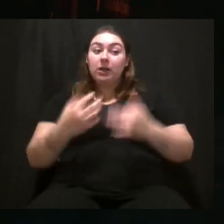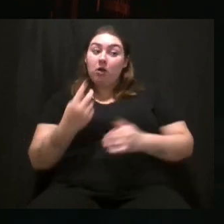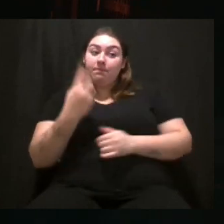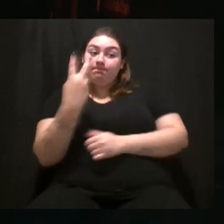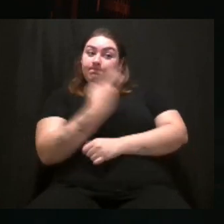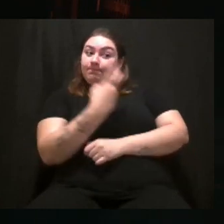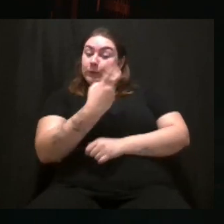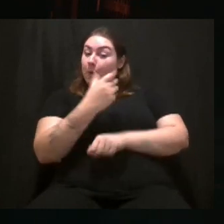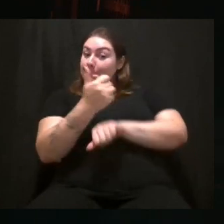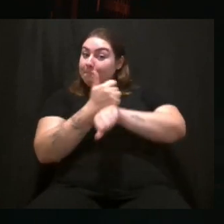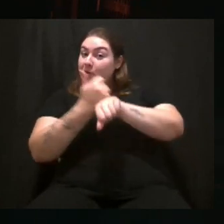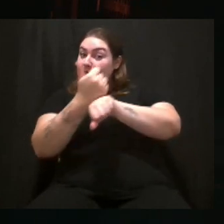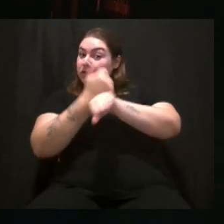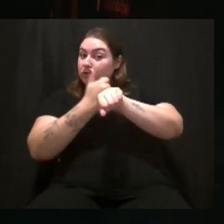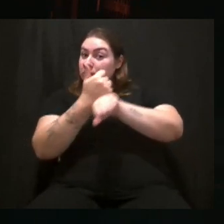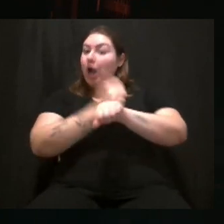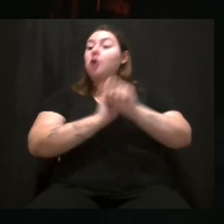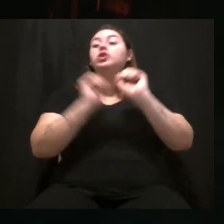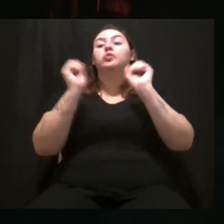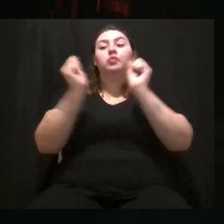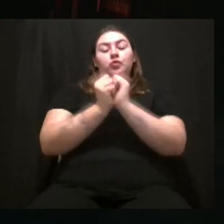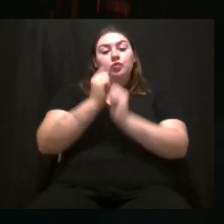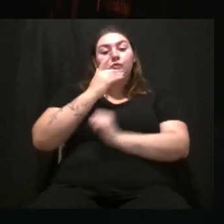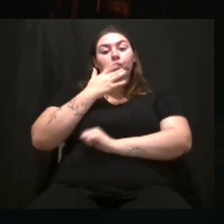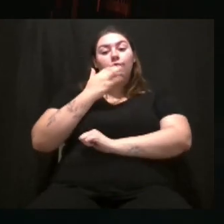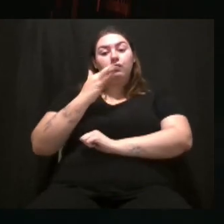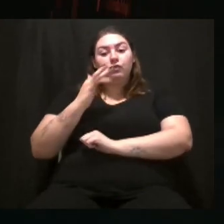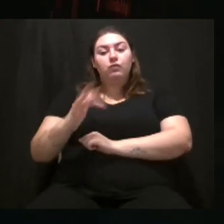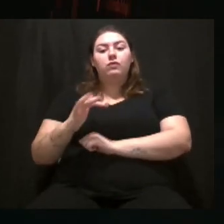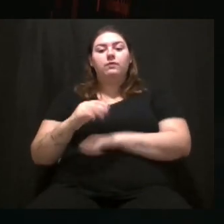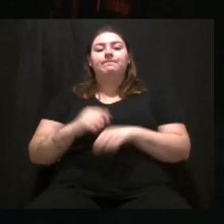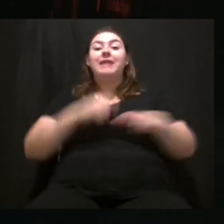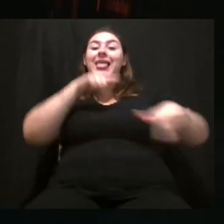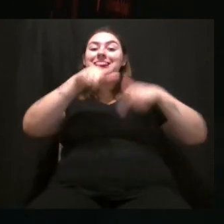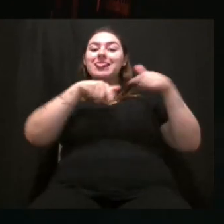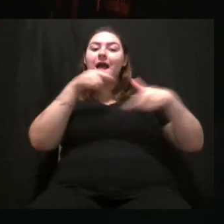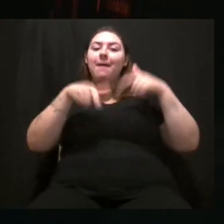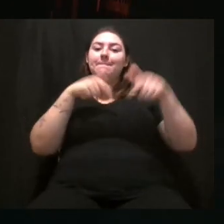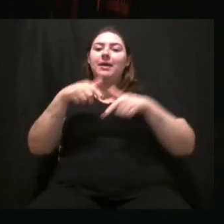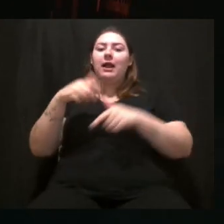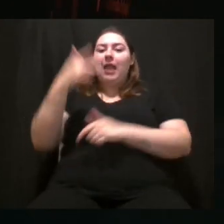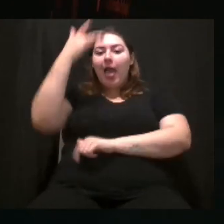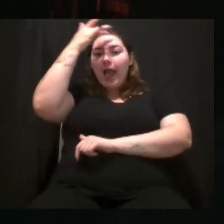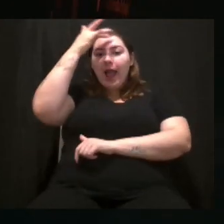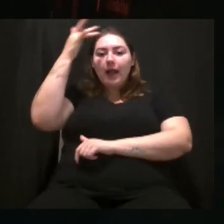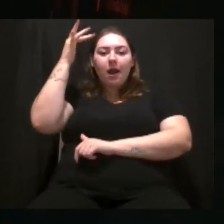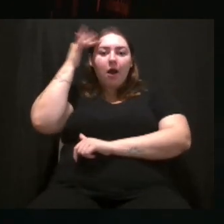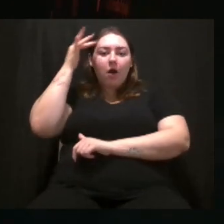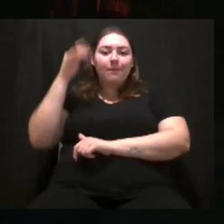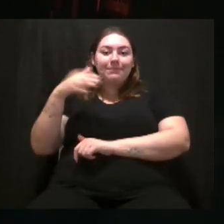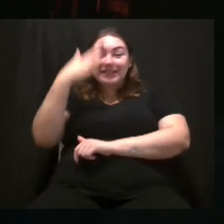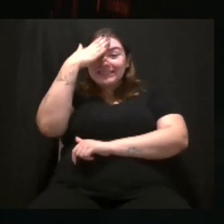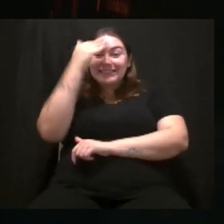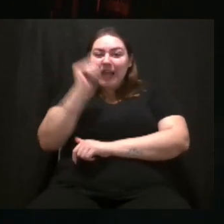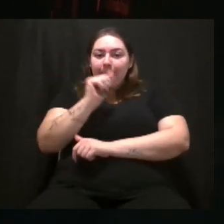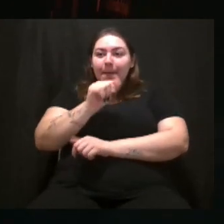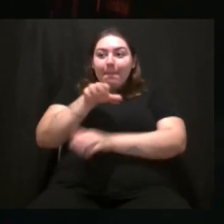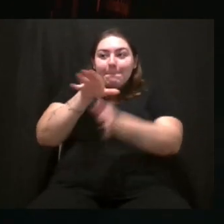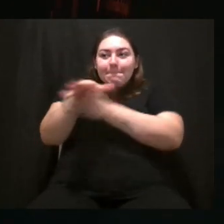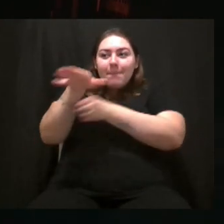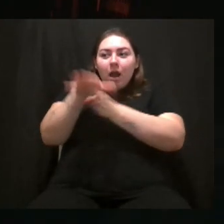com criança, que trabalham, né, com a nossa saúde mental e sabem nos orientar o porquê que a gente tem